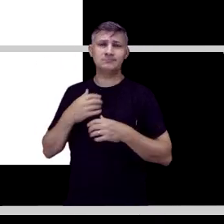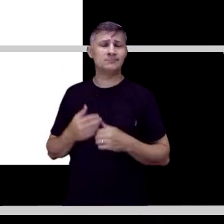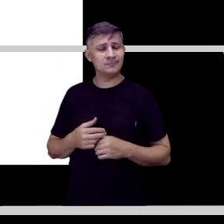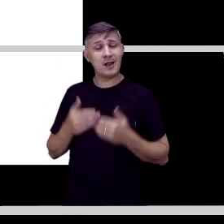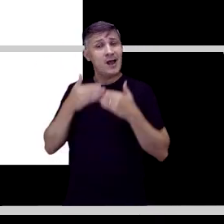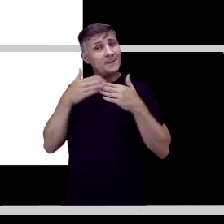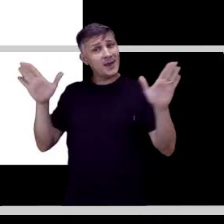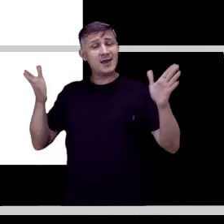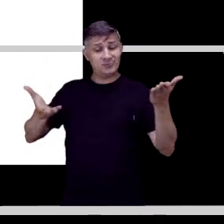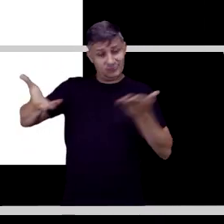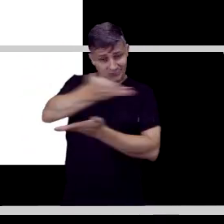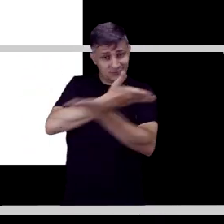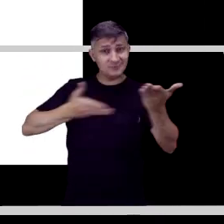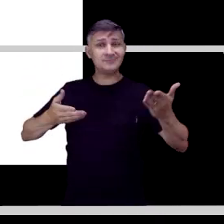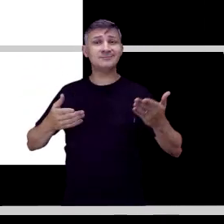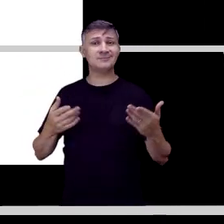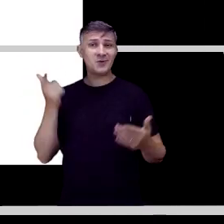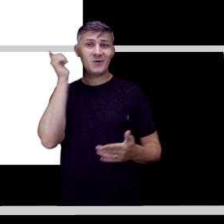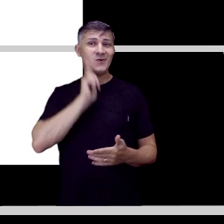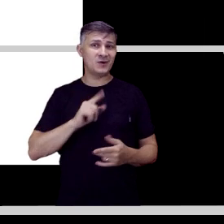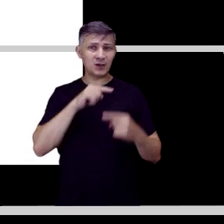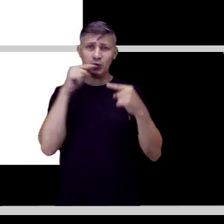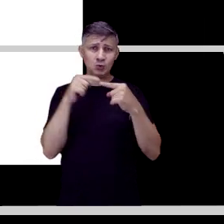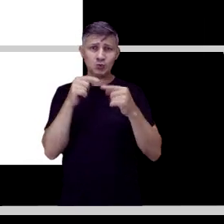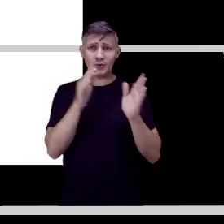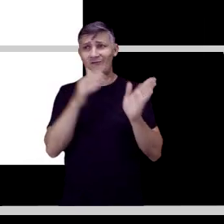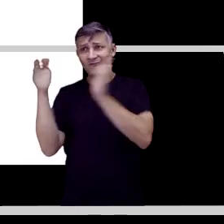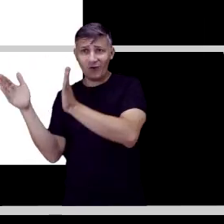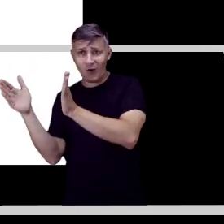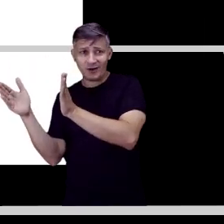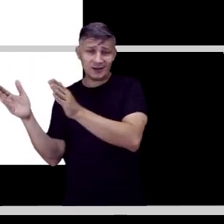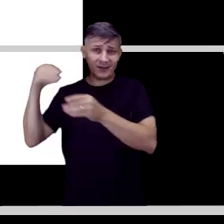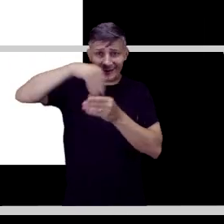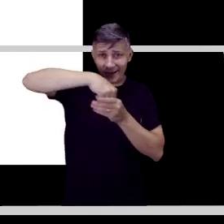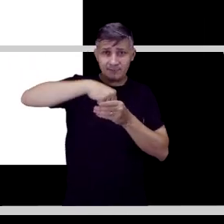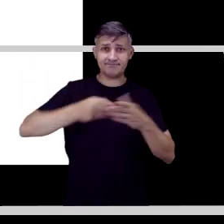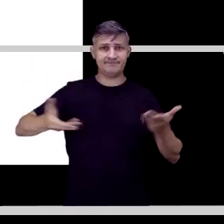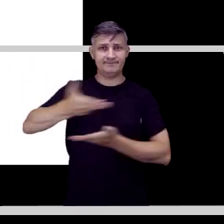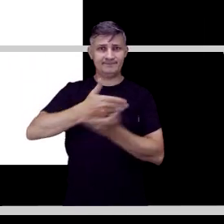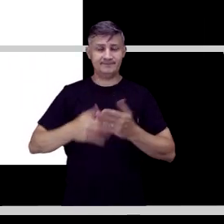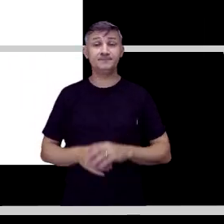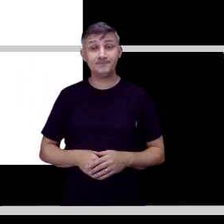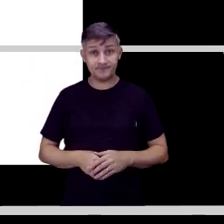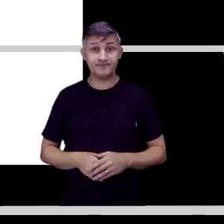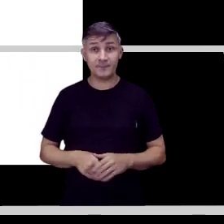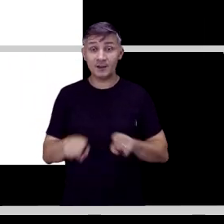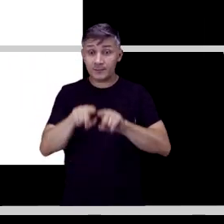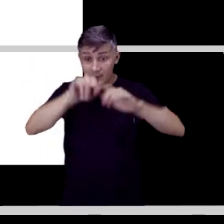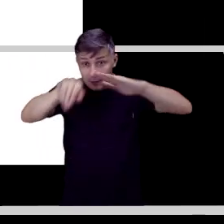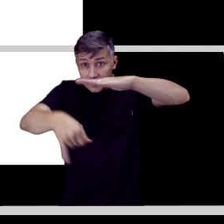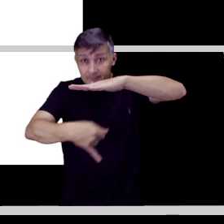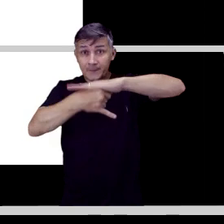e generoso, interagindo com todo esse entorno. Então, no subsolo está essa